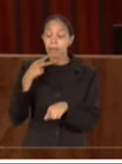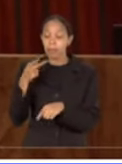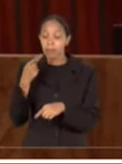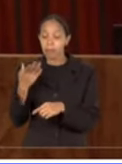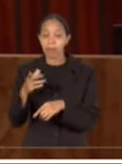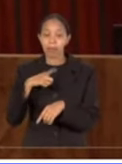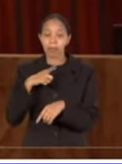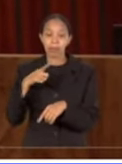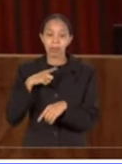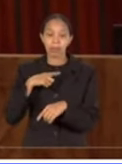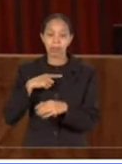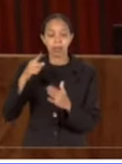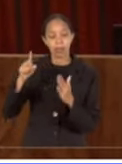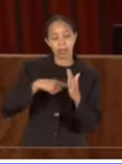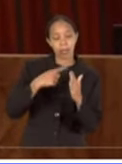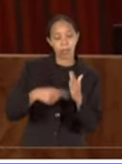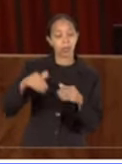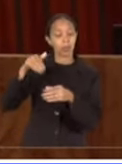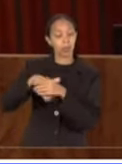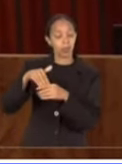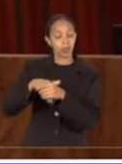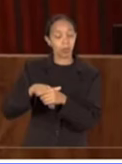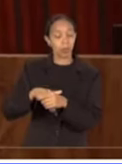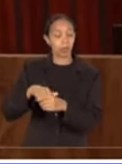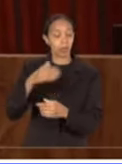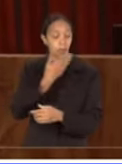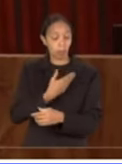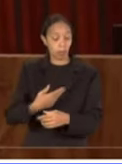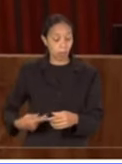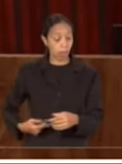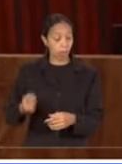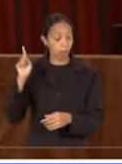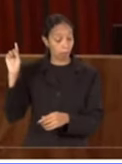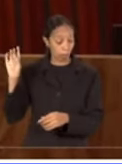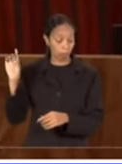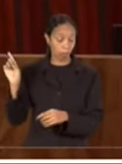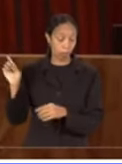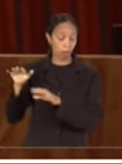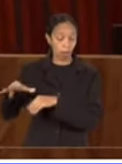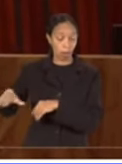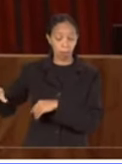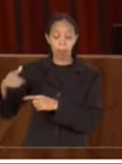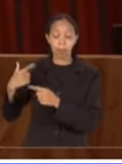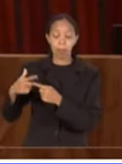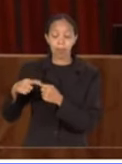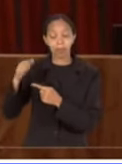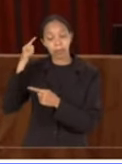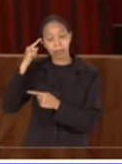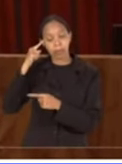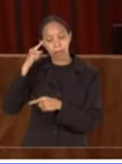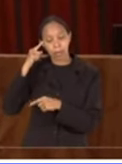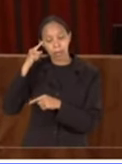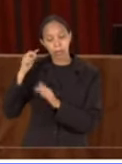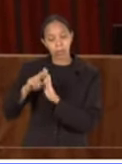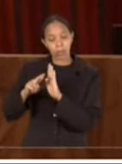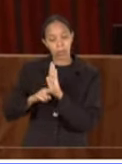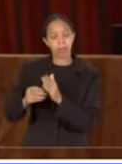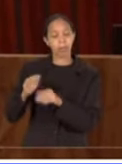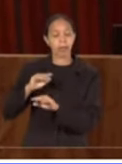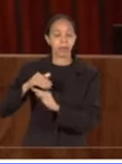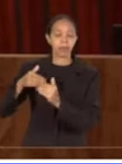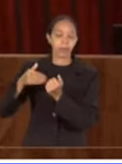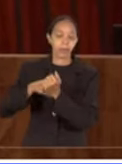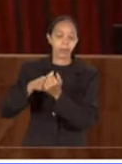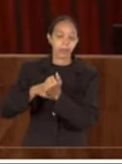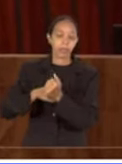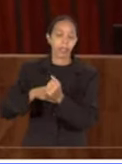haver nulidade no voto do presidente daquela corte, por entender que, segundo o regimento interno do TRE do Paraná,